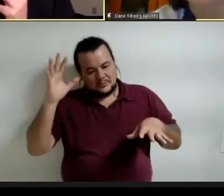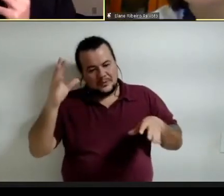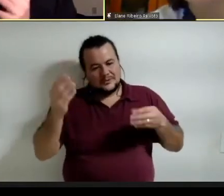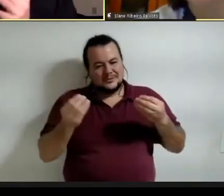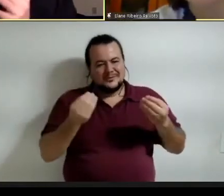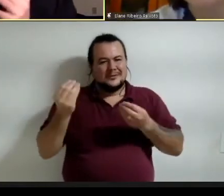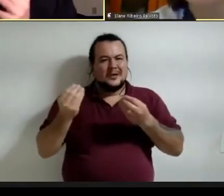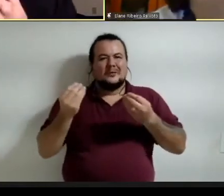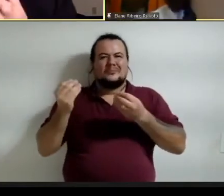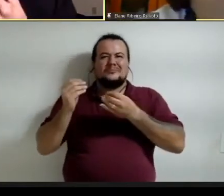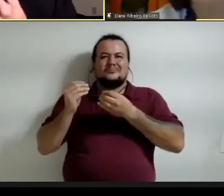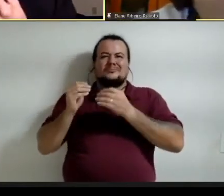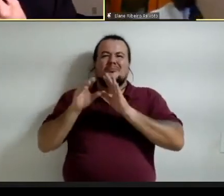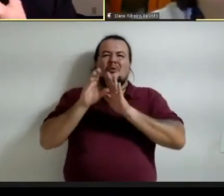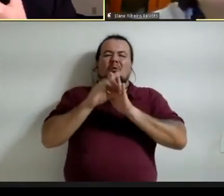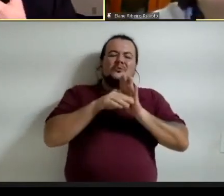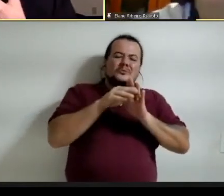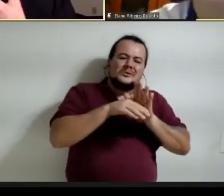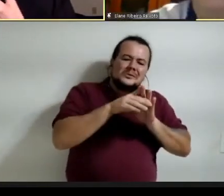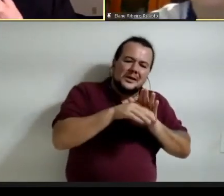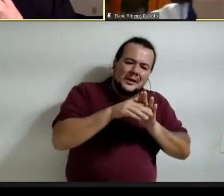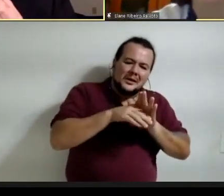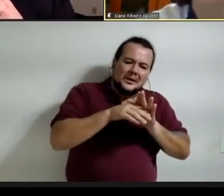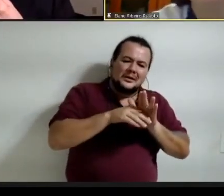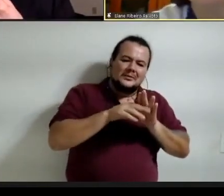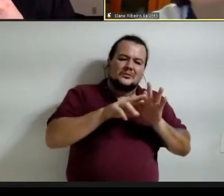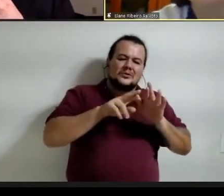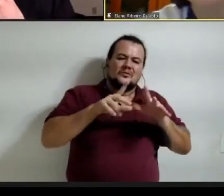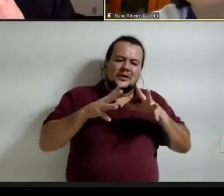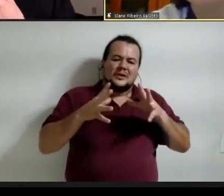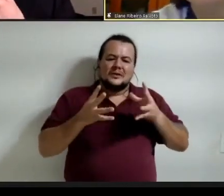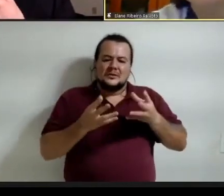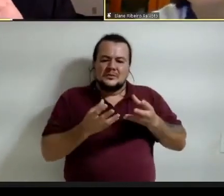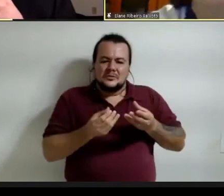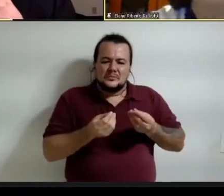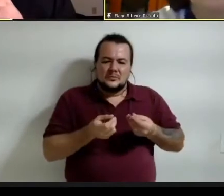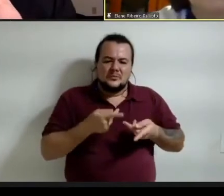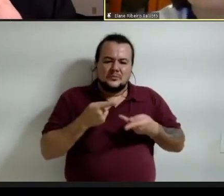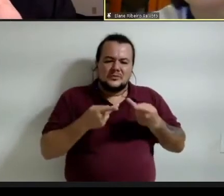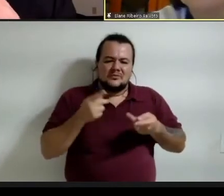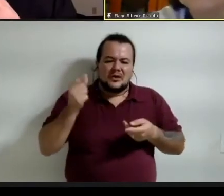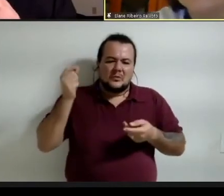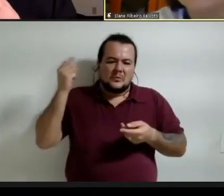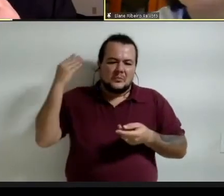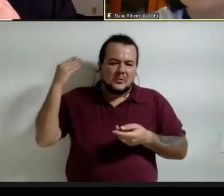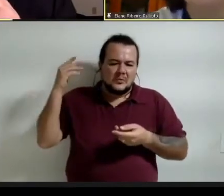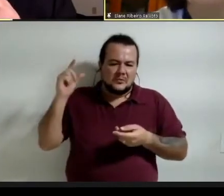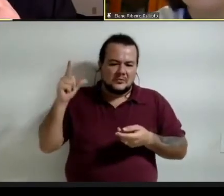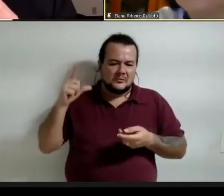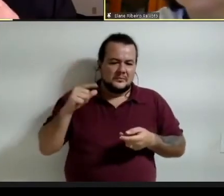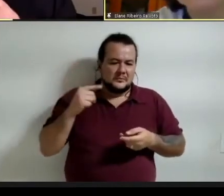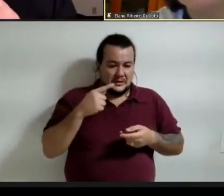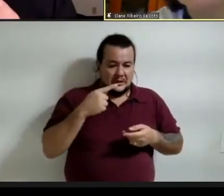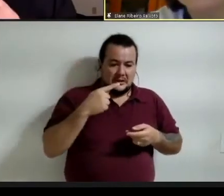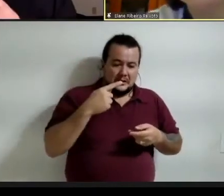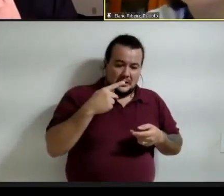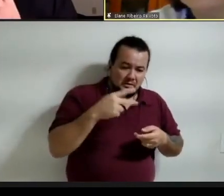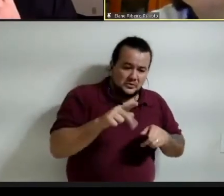um tanto distinto daquele de mundo que você acabou de se referir, né? Que a sua geração percebe, a nossa,